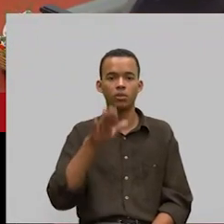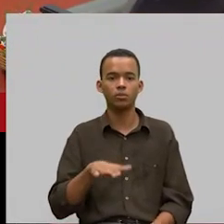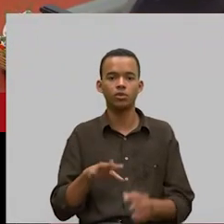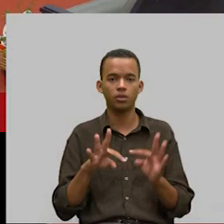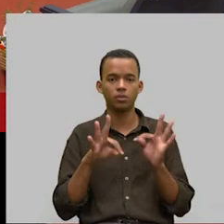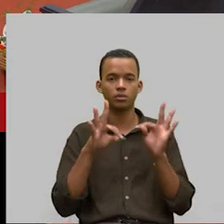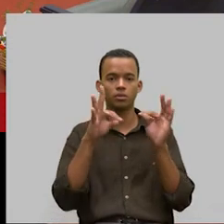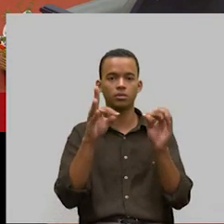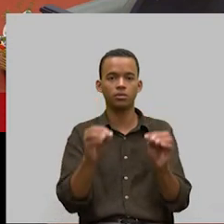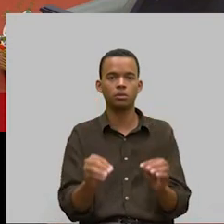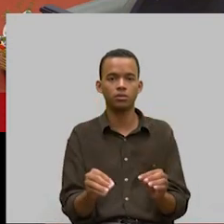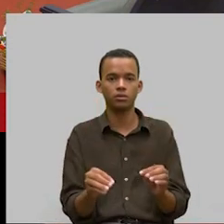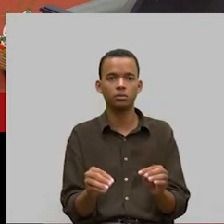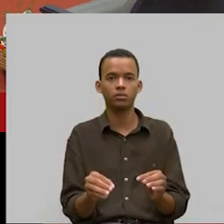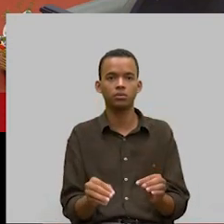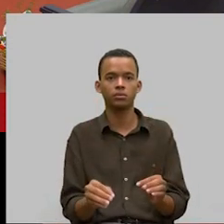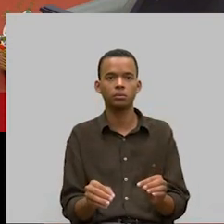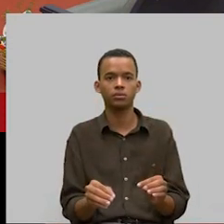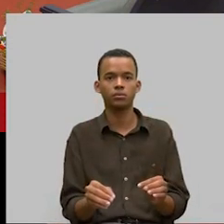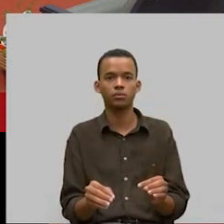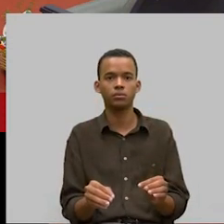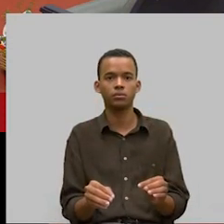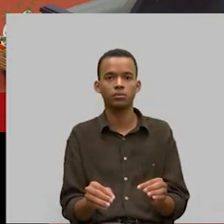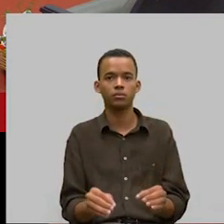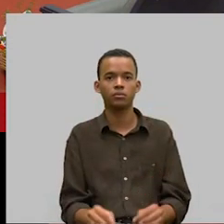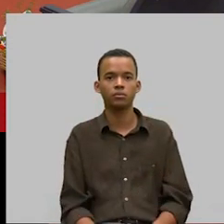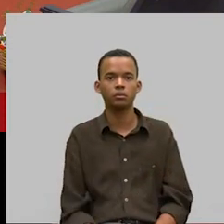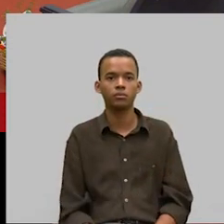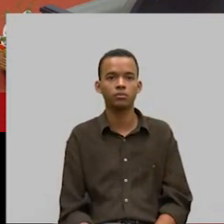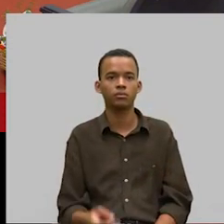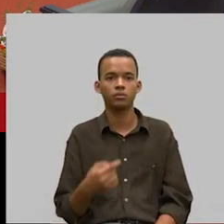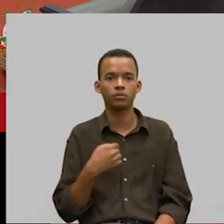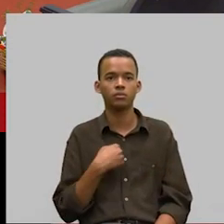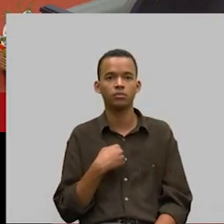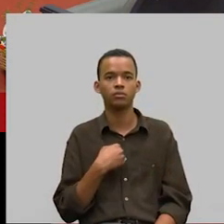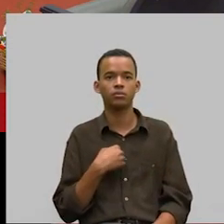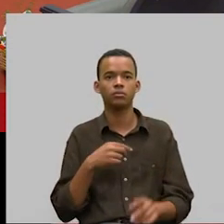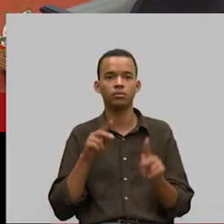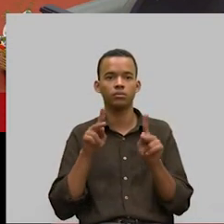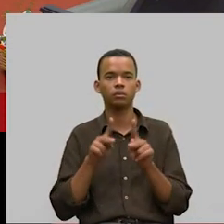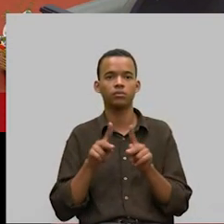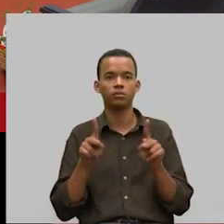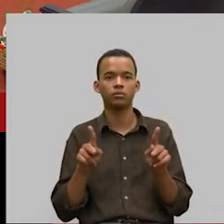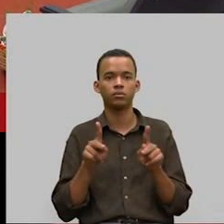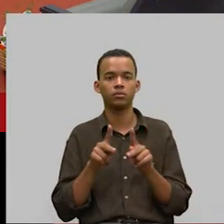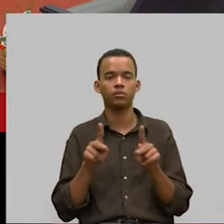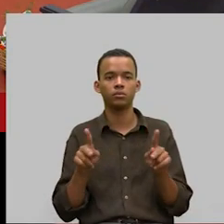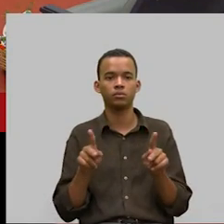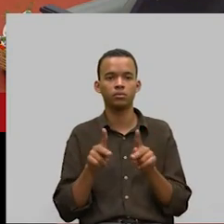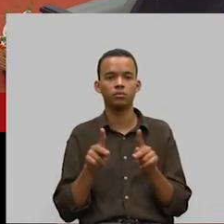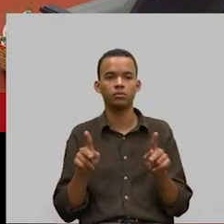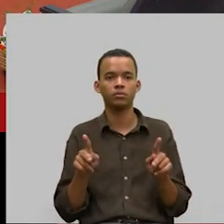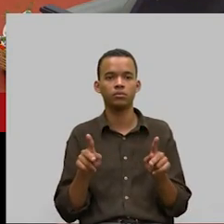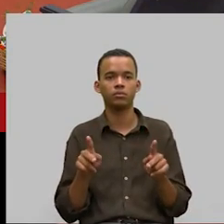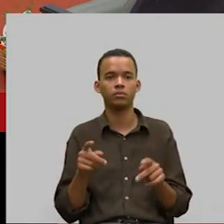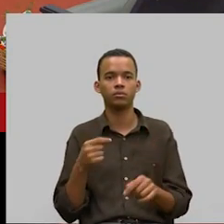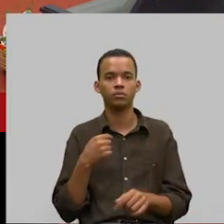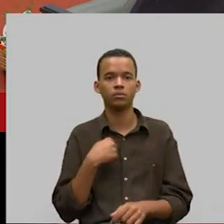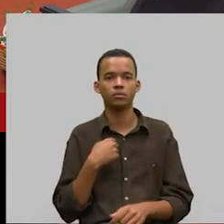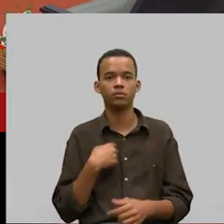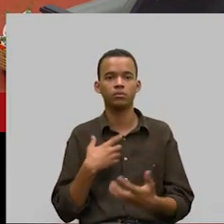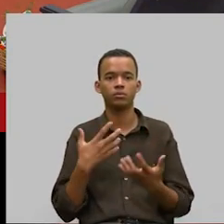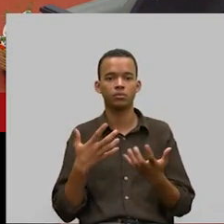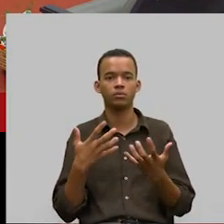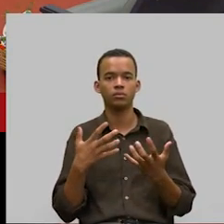e todos eh como professora eu tô usando aqui para não ficar de costas pra